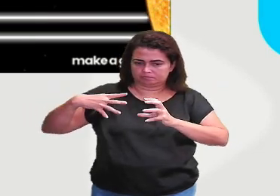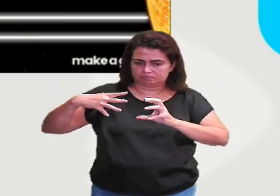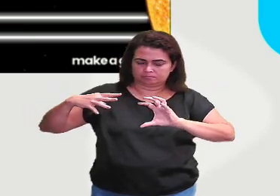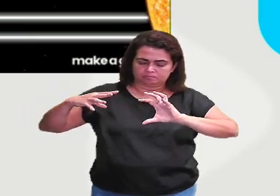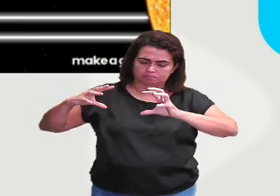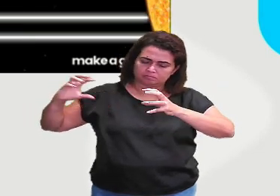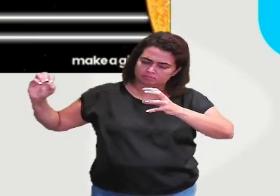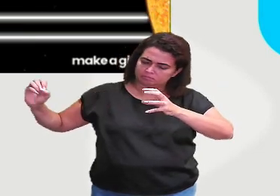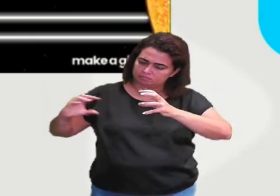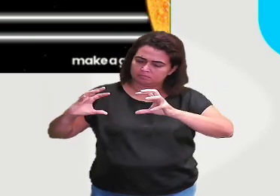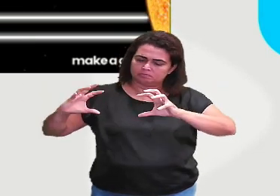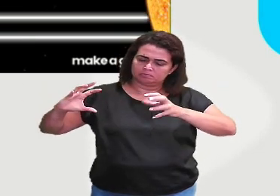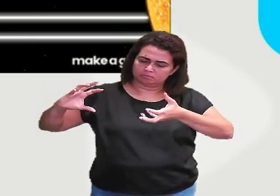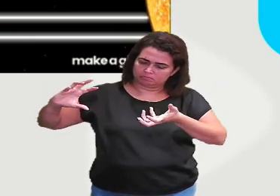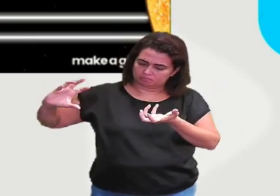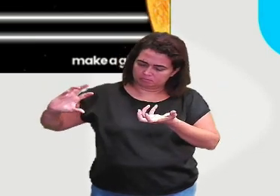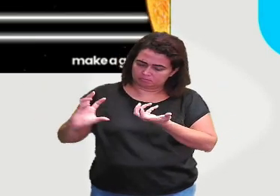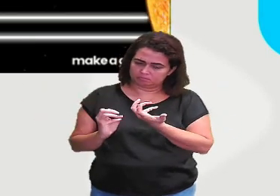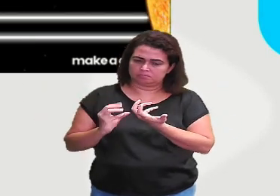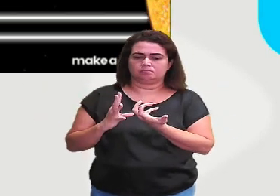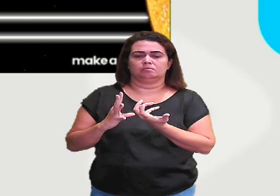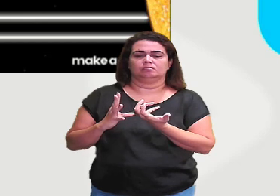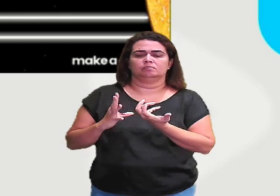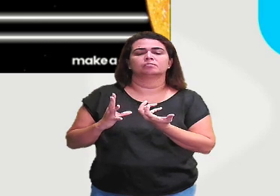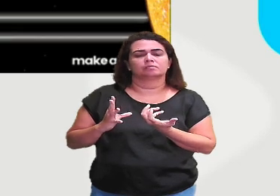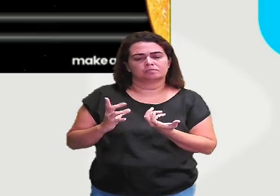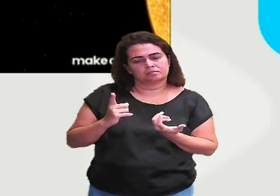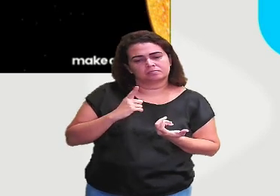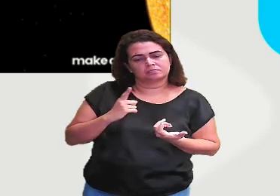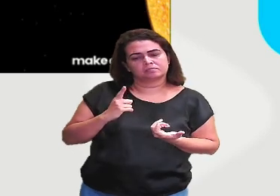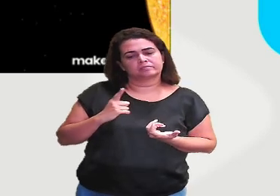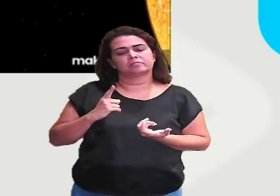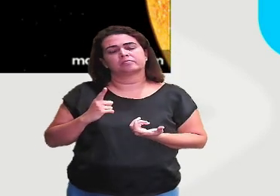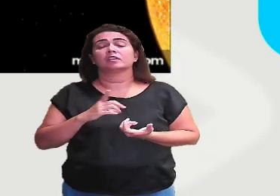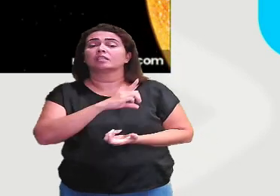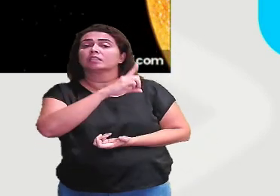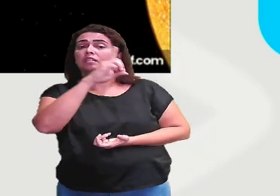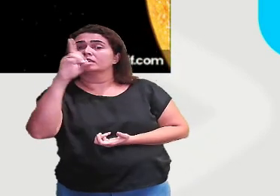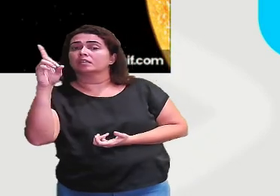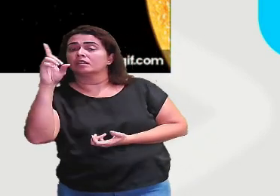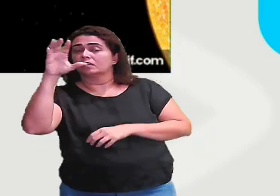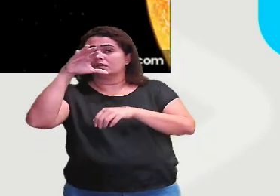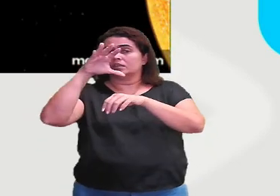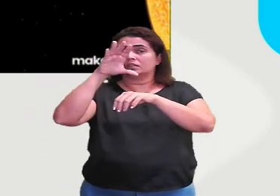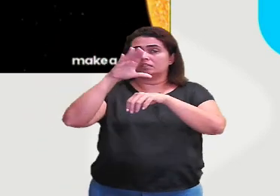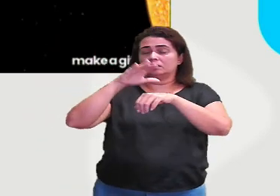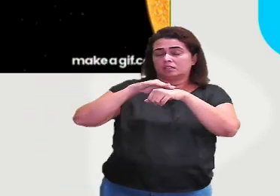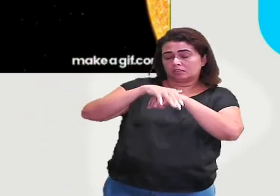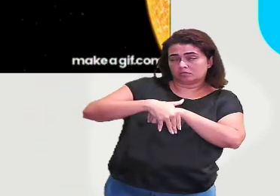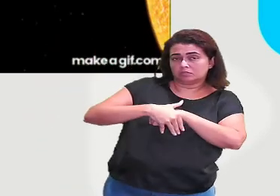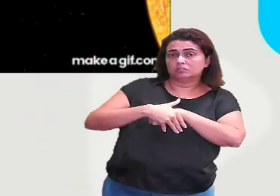duração, certo? Nos hemisférios. Então, essa marca a transição,